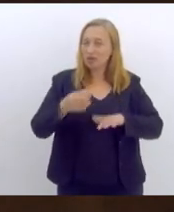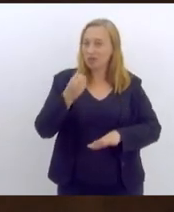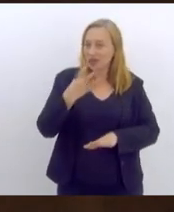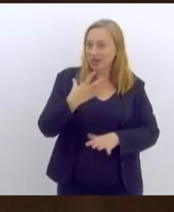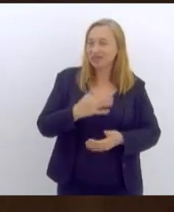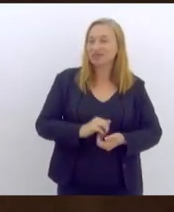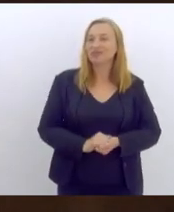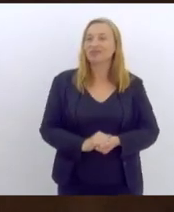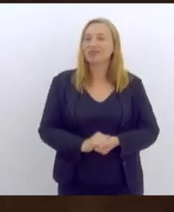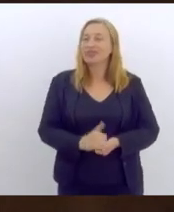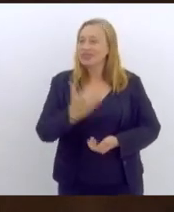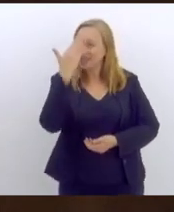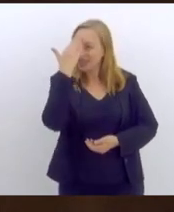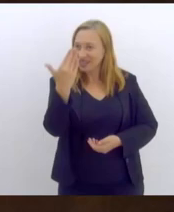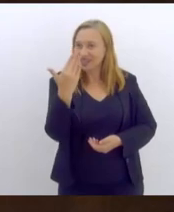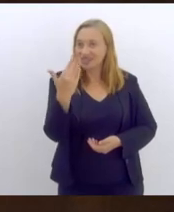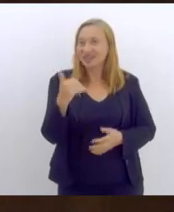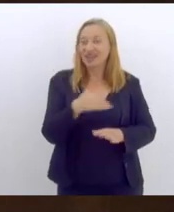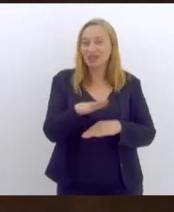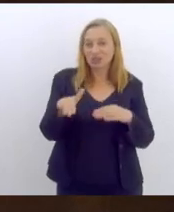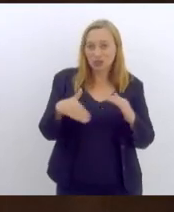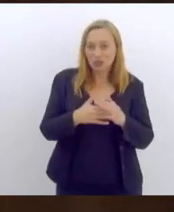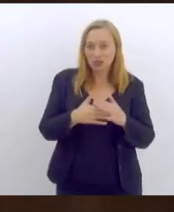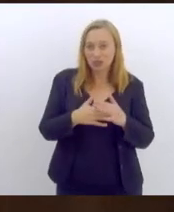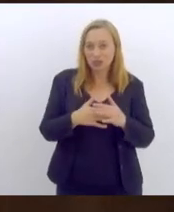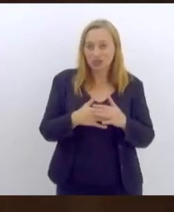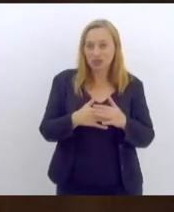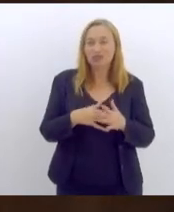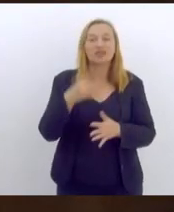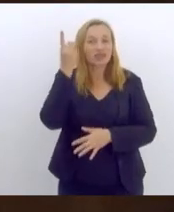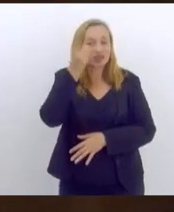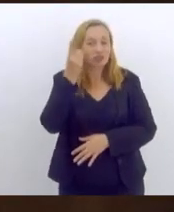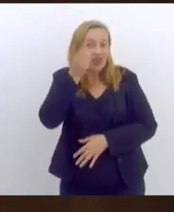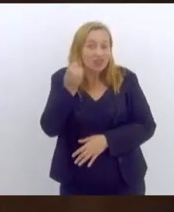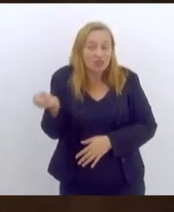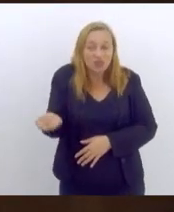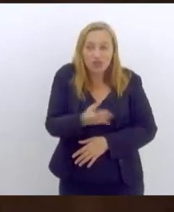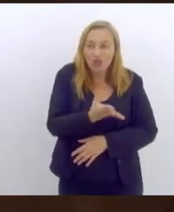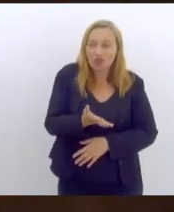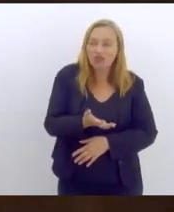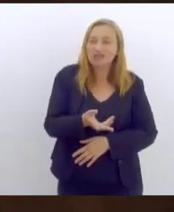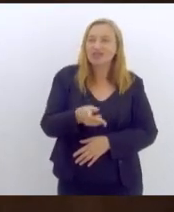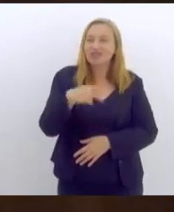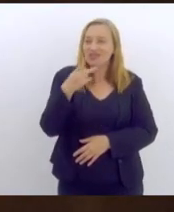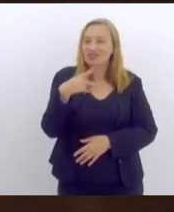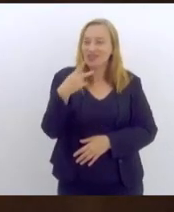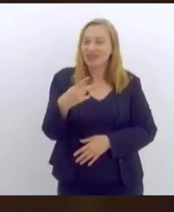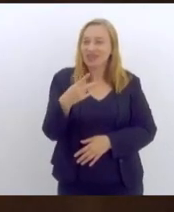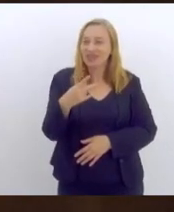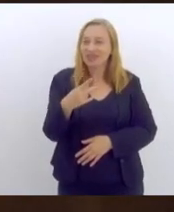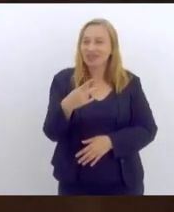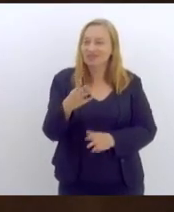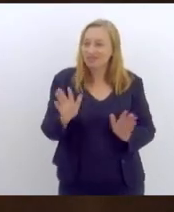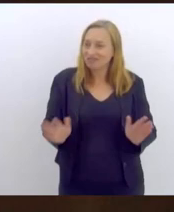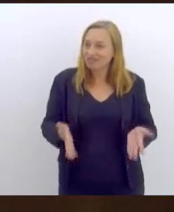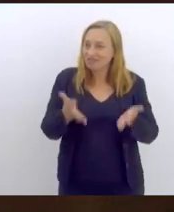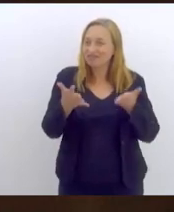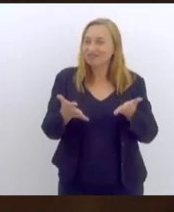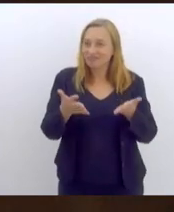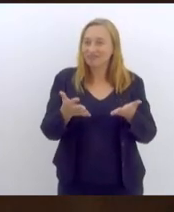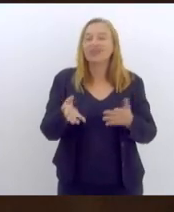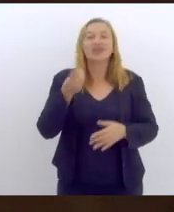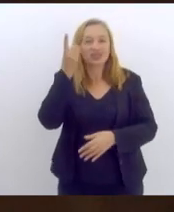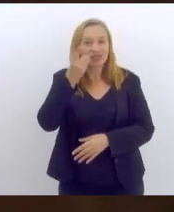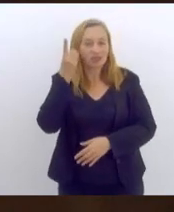E agradecer também a todos os outros os nobres deputados e dizer que esta iniciativa do então